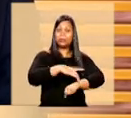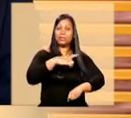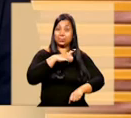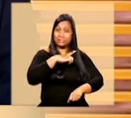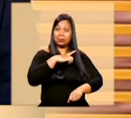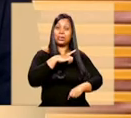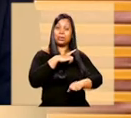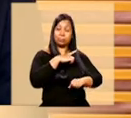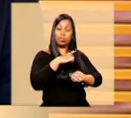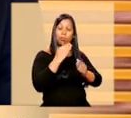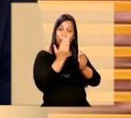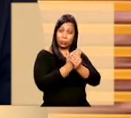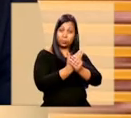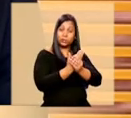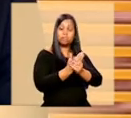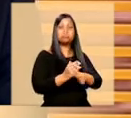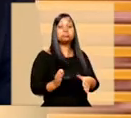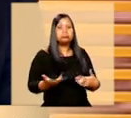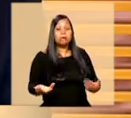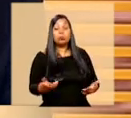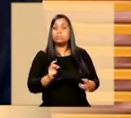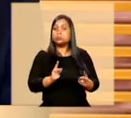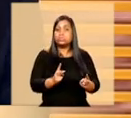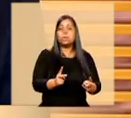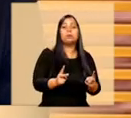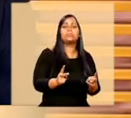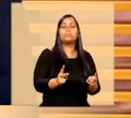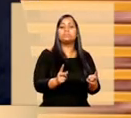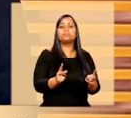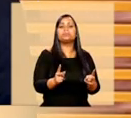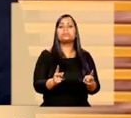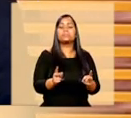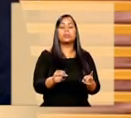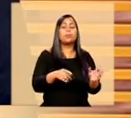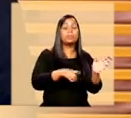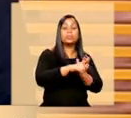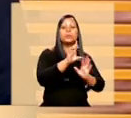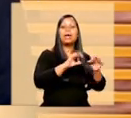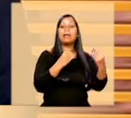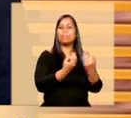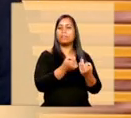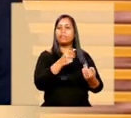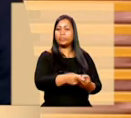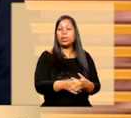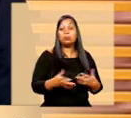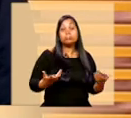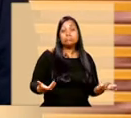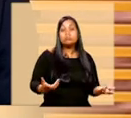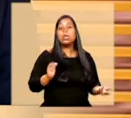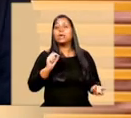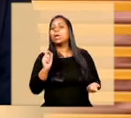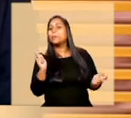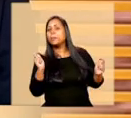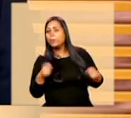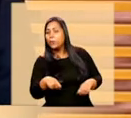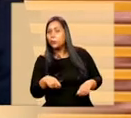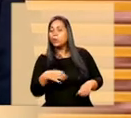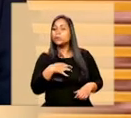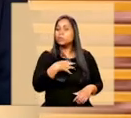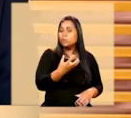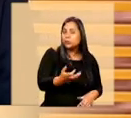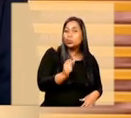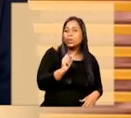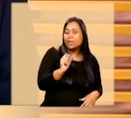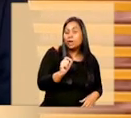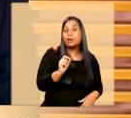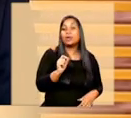mais segurança para todo o processo, né? Então sempre tem que perguntar para o familiar. E a questão quem pode ou